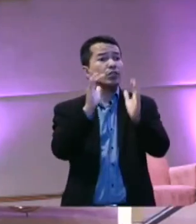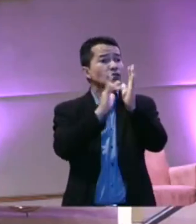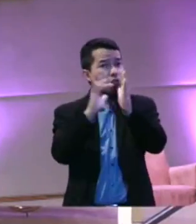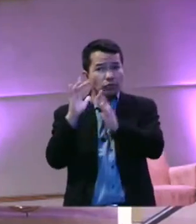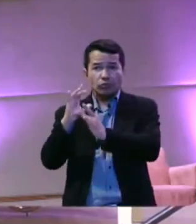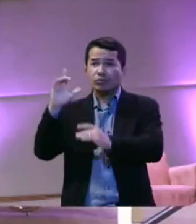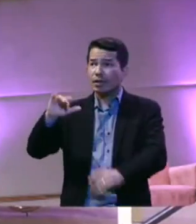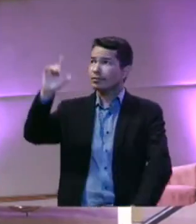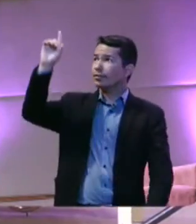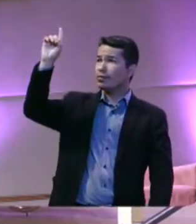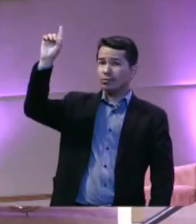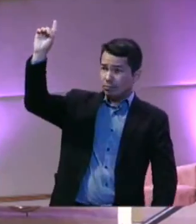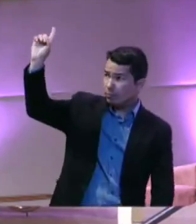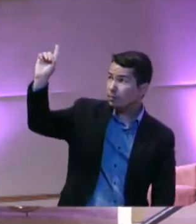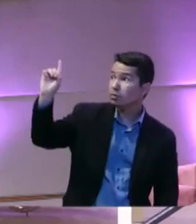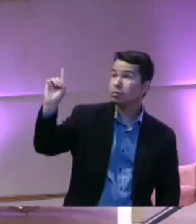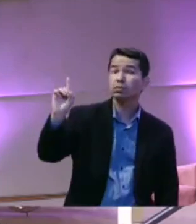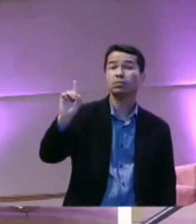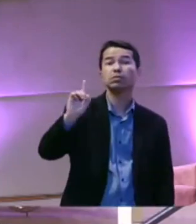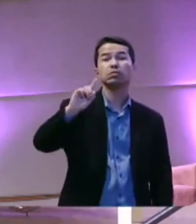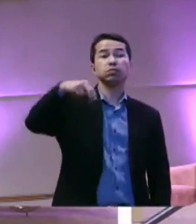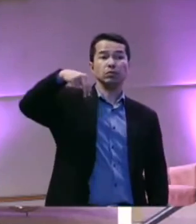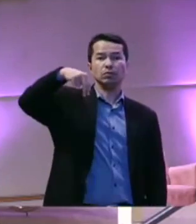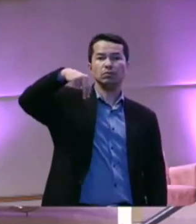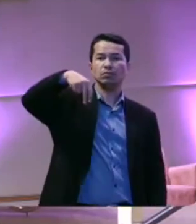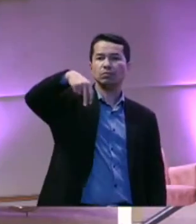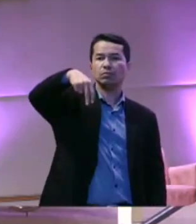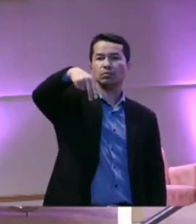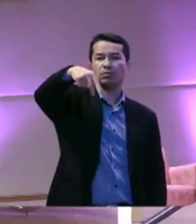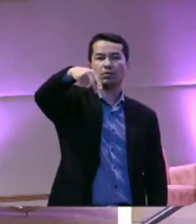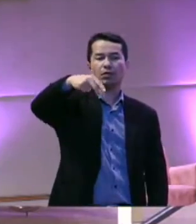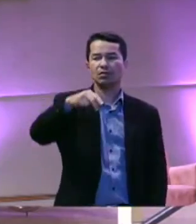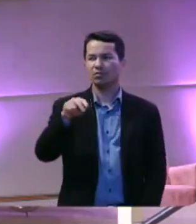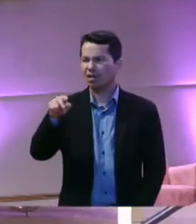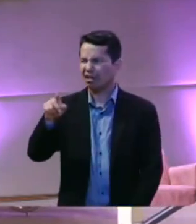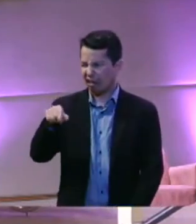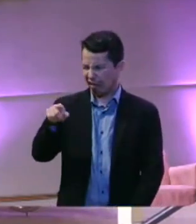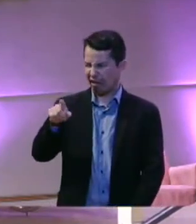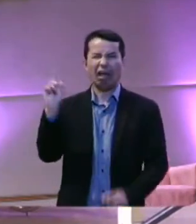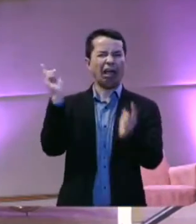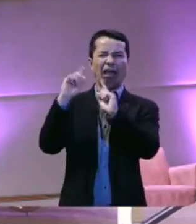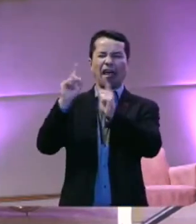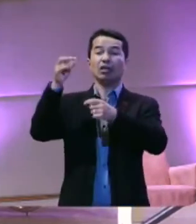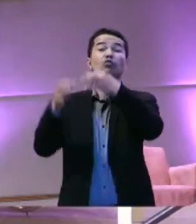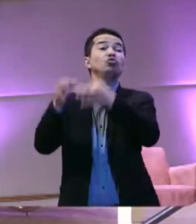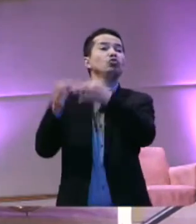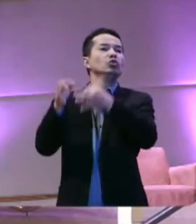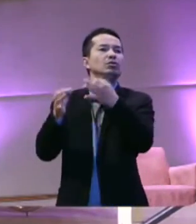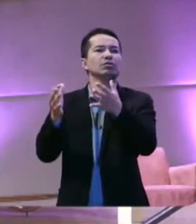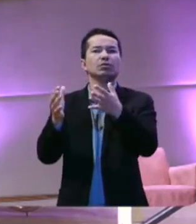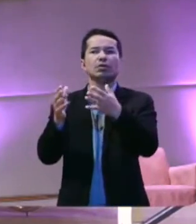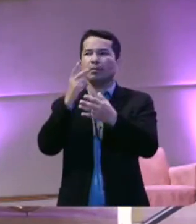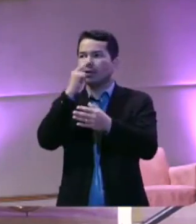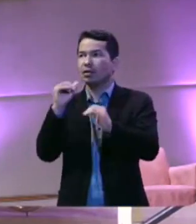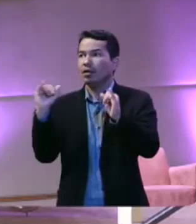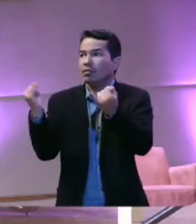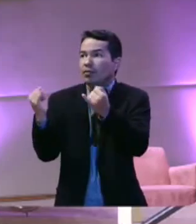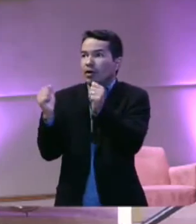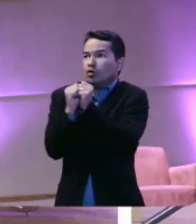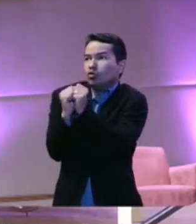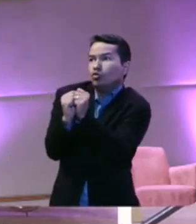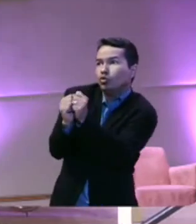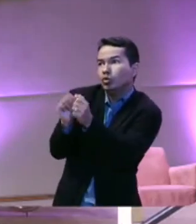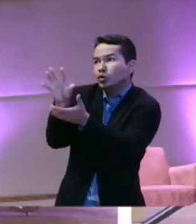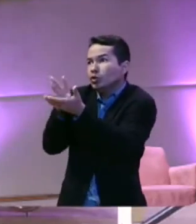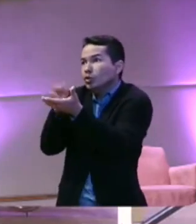deixaram passar a manifestação do Filho de Deus, que vinha trazer em pessoa sua